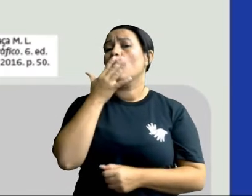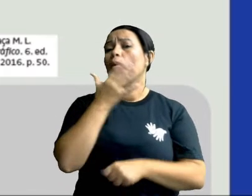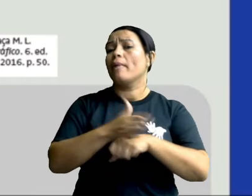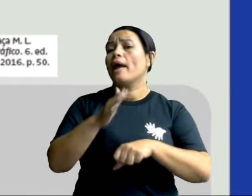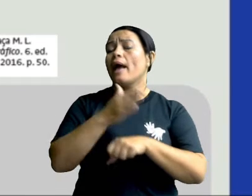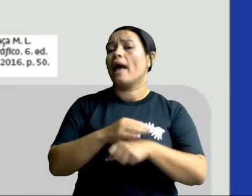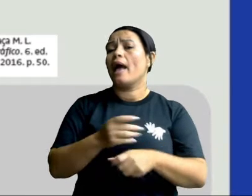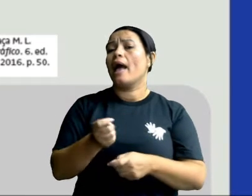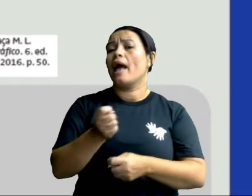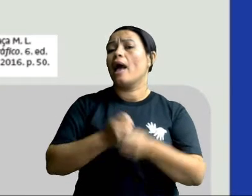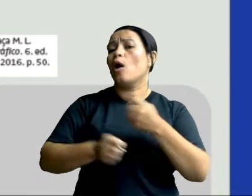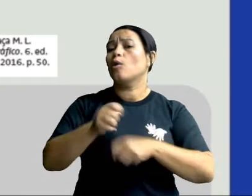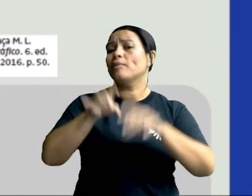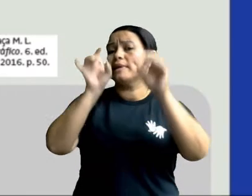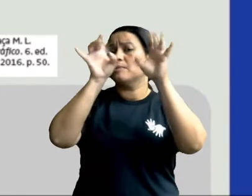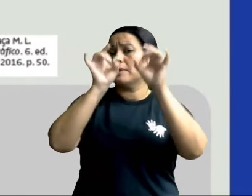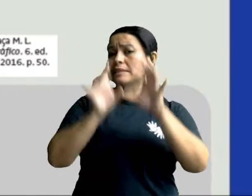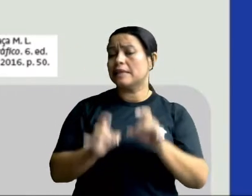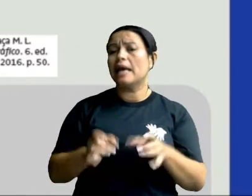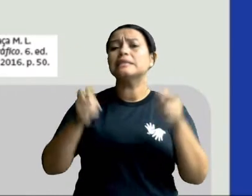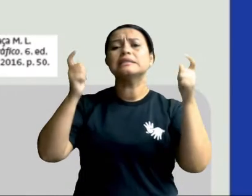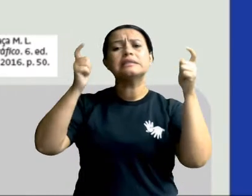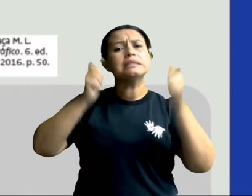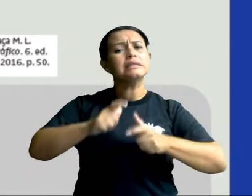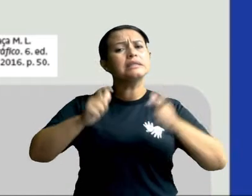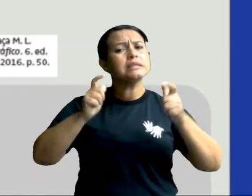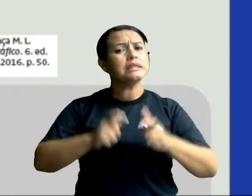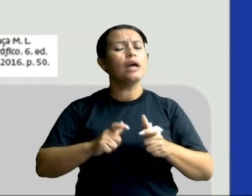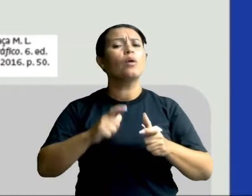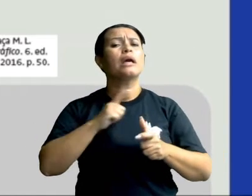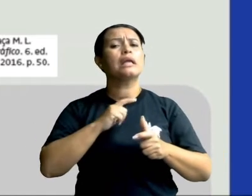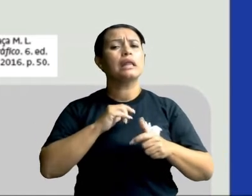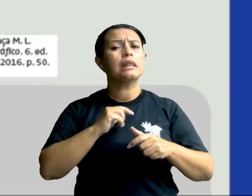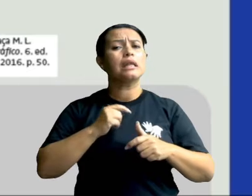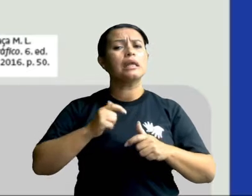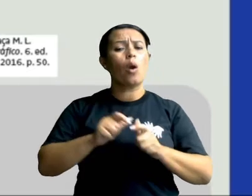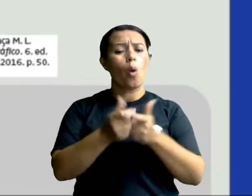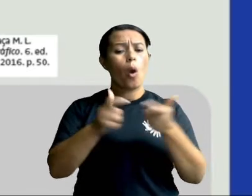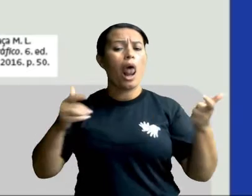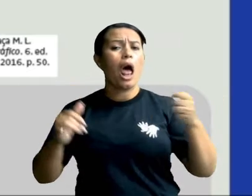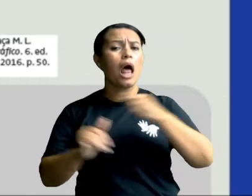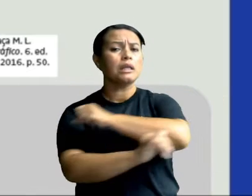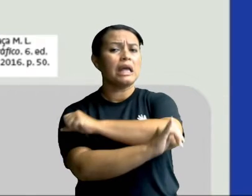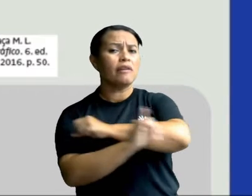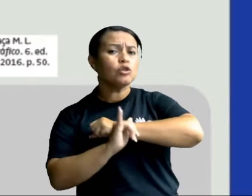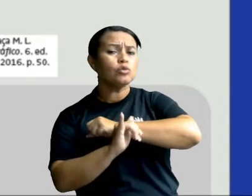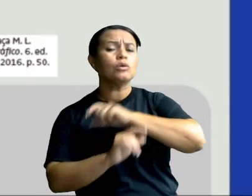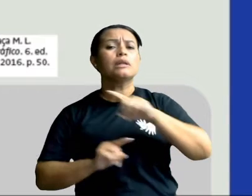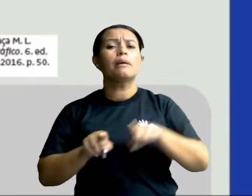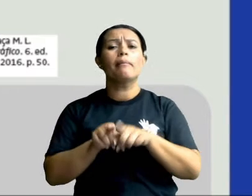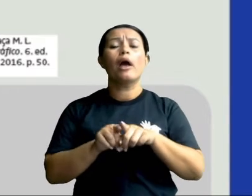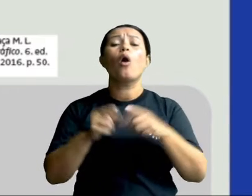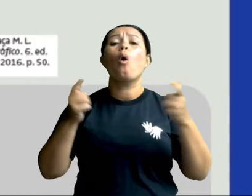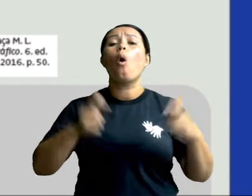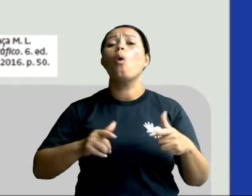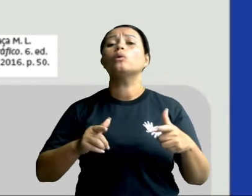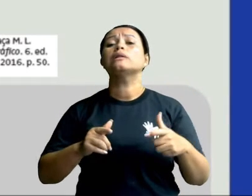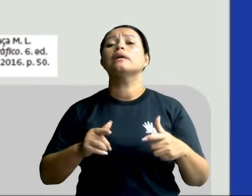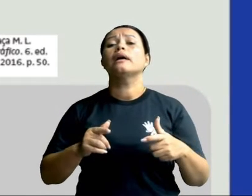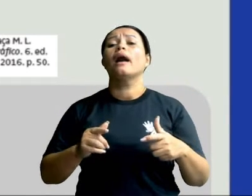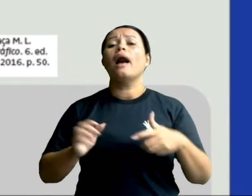Eram áreas portuárias com grande desenvolvimento de infraestrutura, onde as empresas vinham